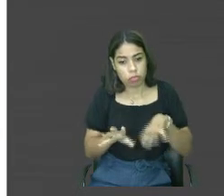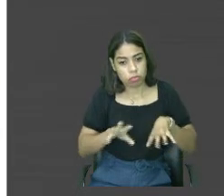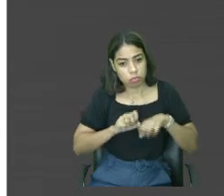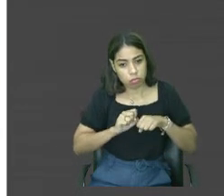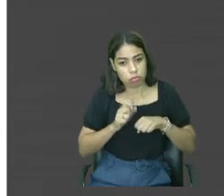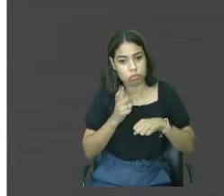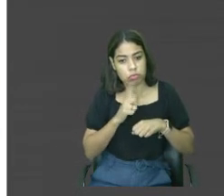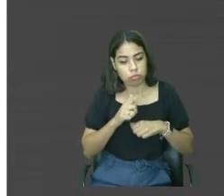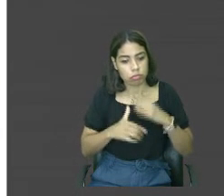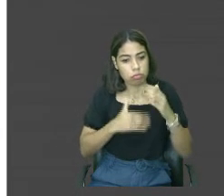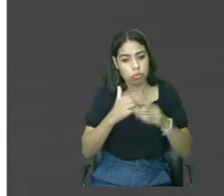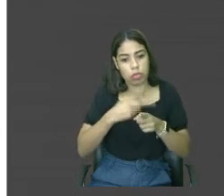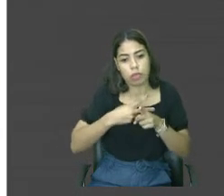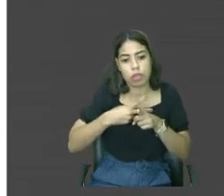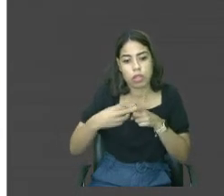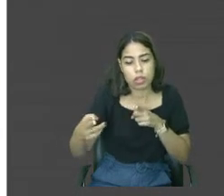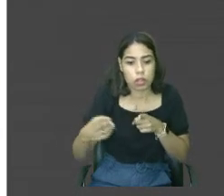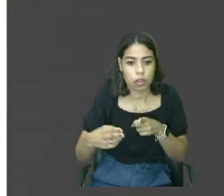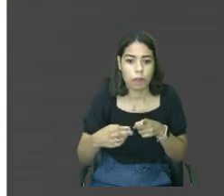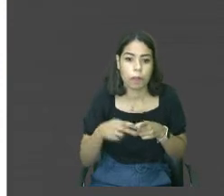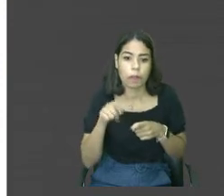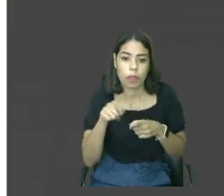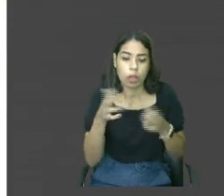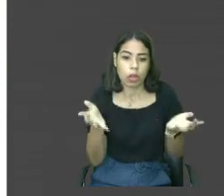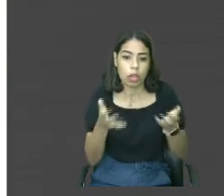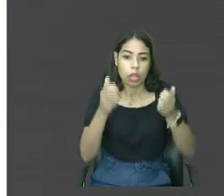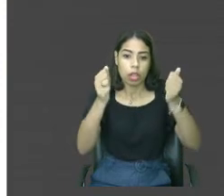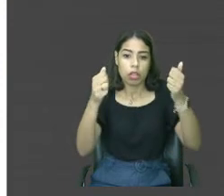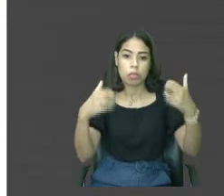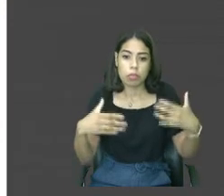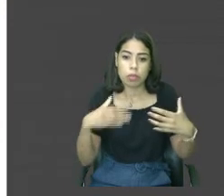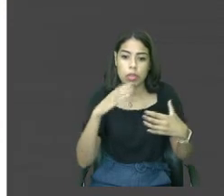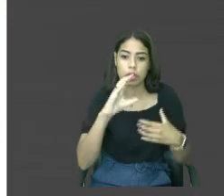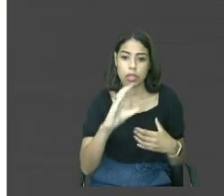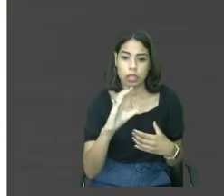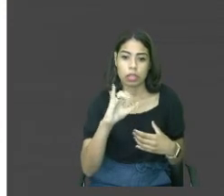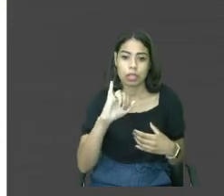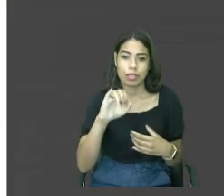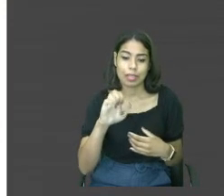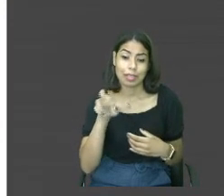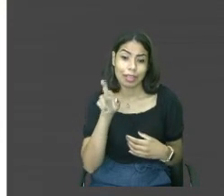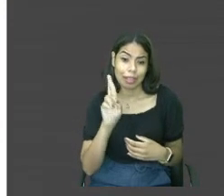Nessa tela são os dados do CIER, que também faz a composição aí com o SER.